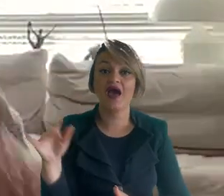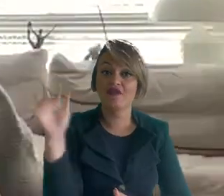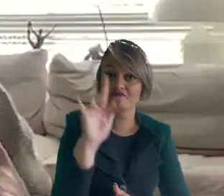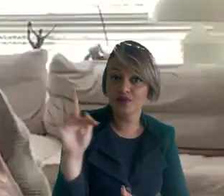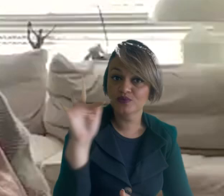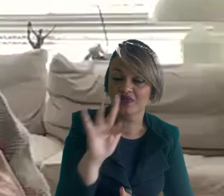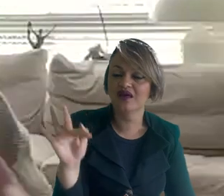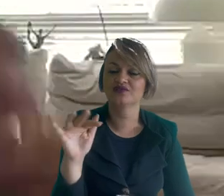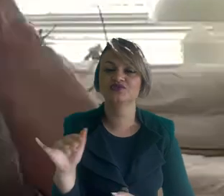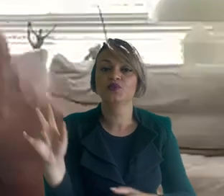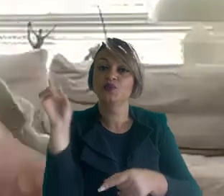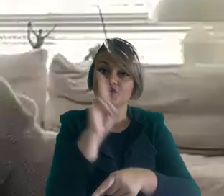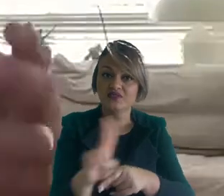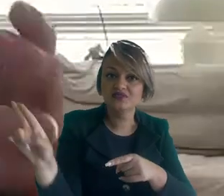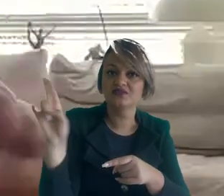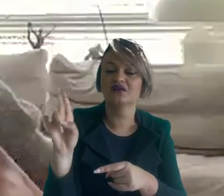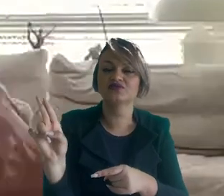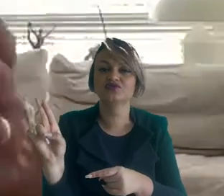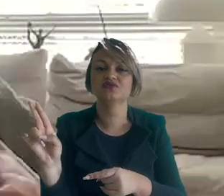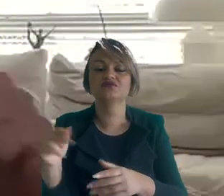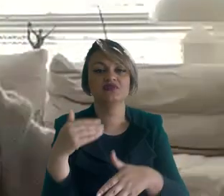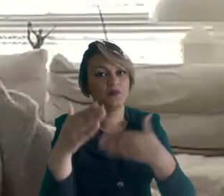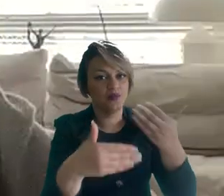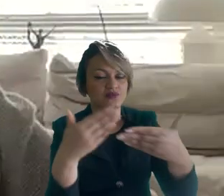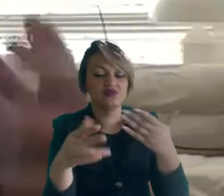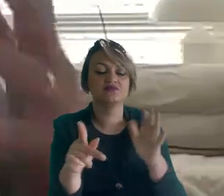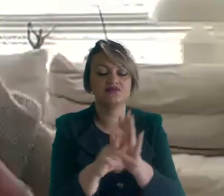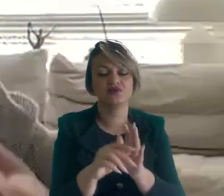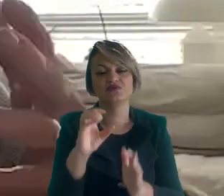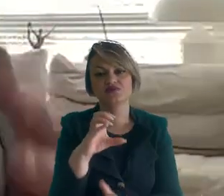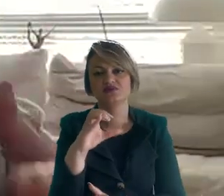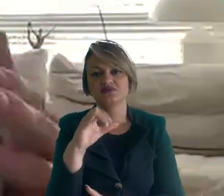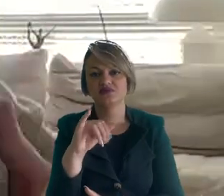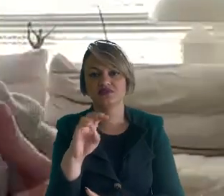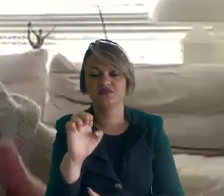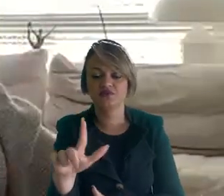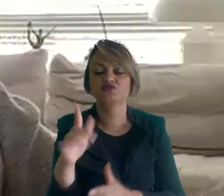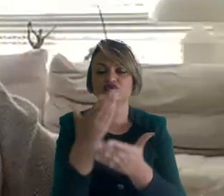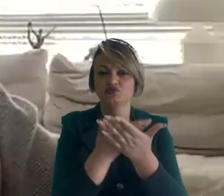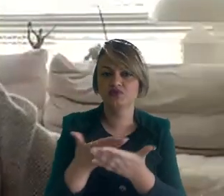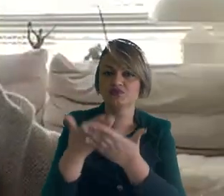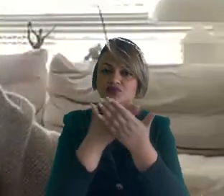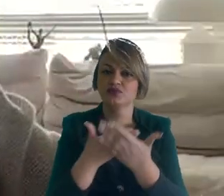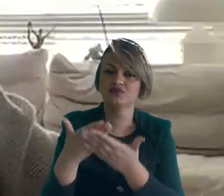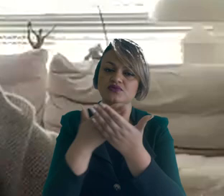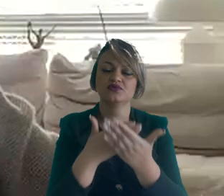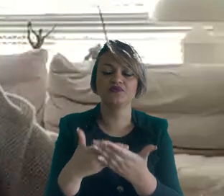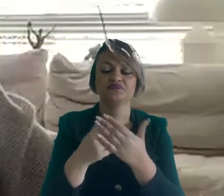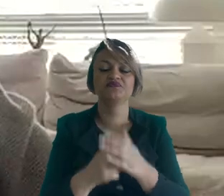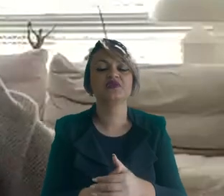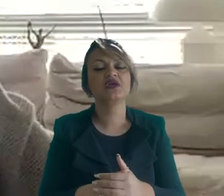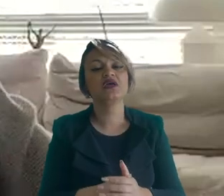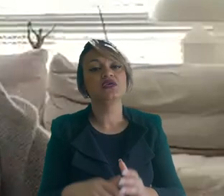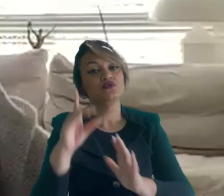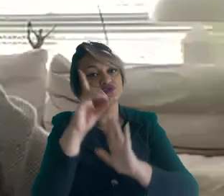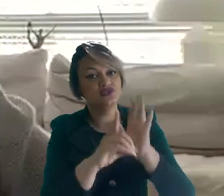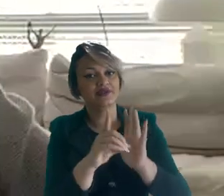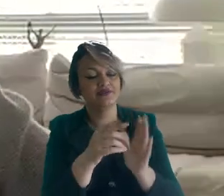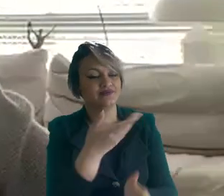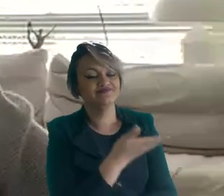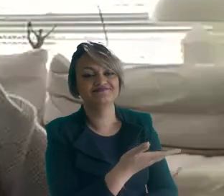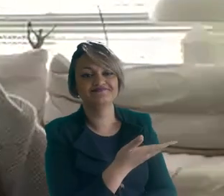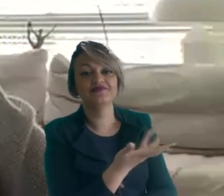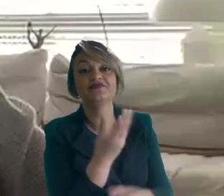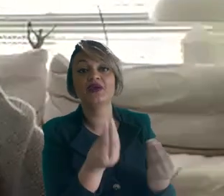as Universidades estudando o processo civil estudando o processo civil e o direito civil a deriva